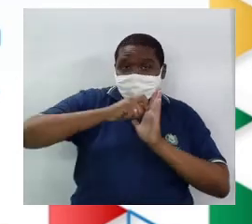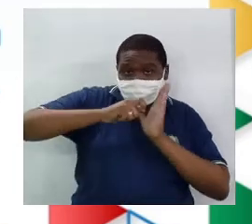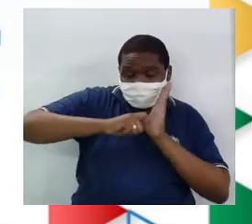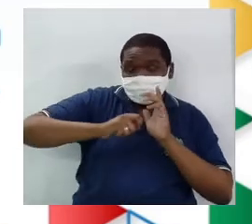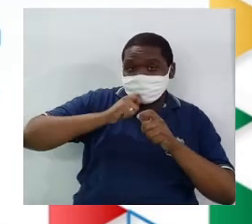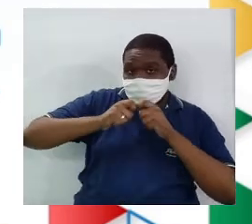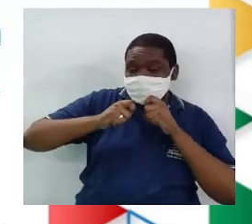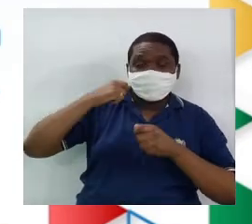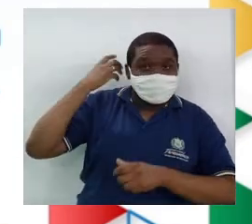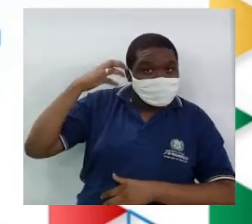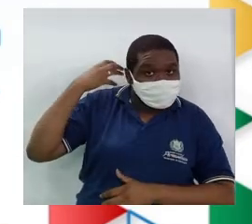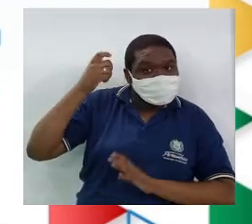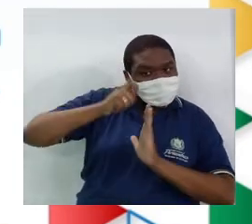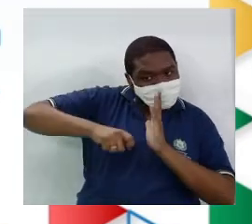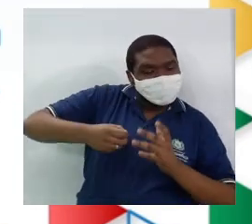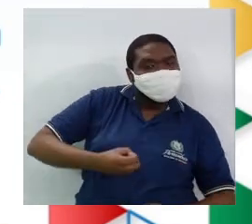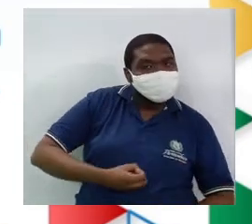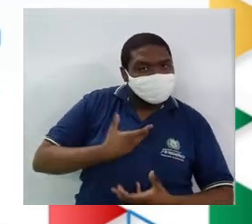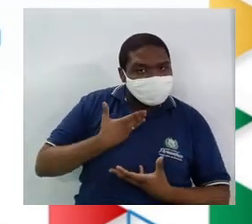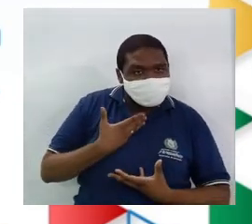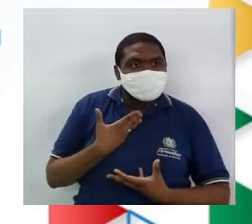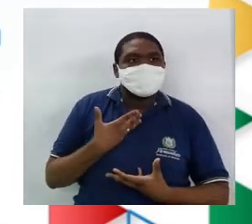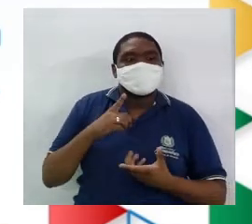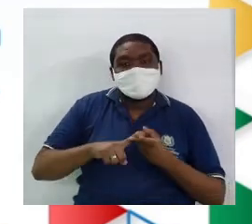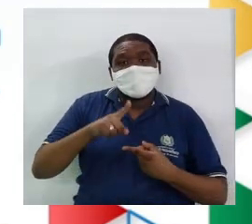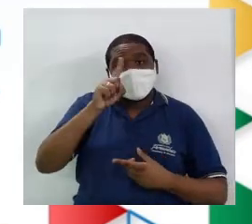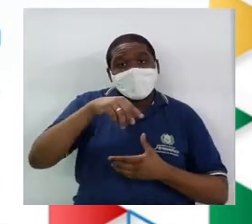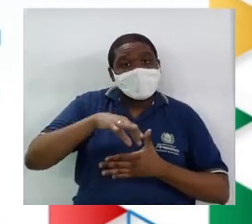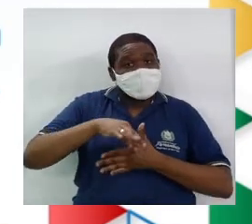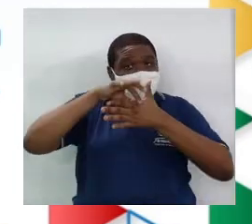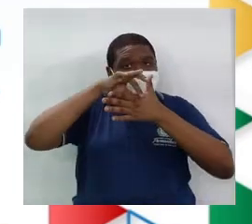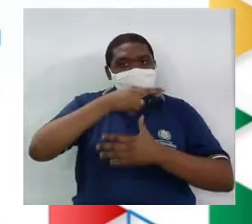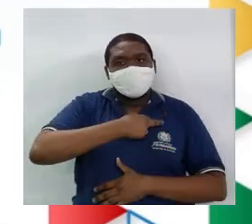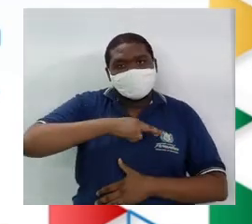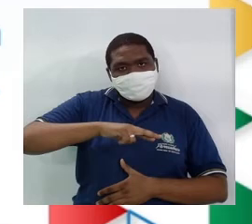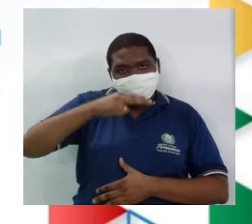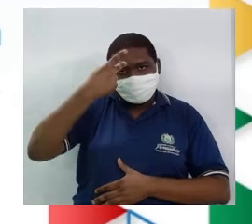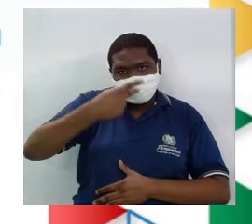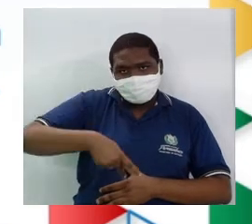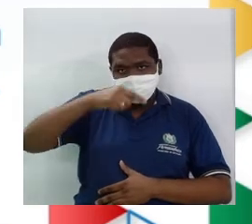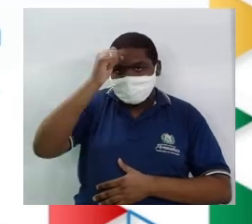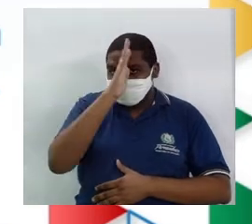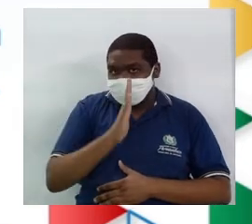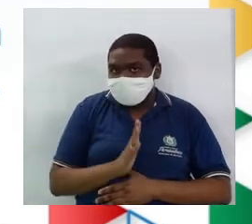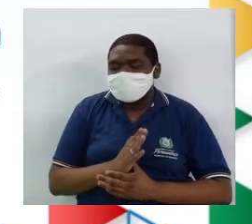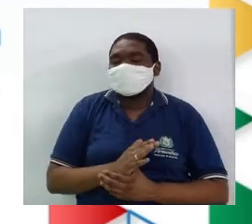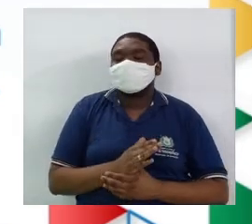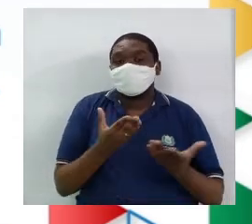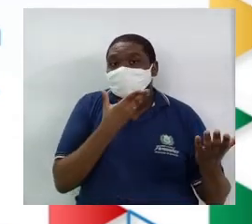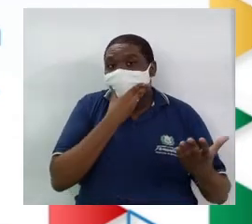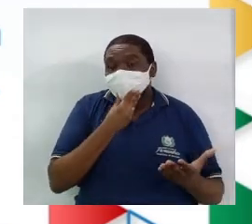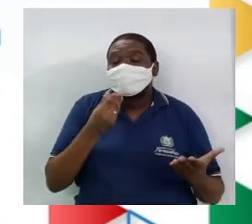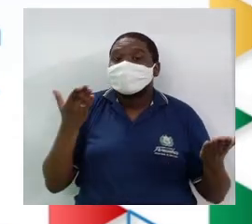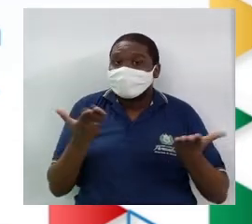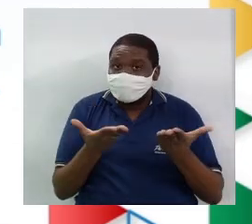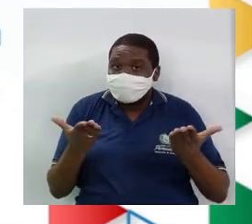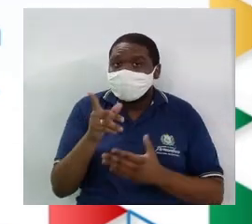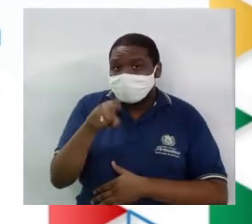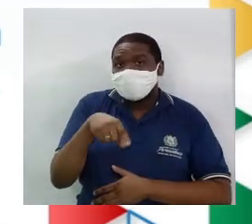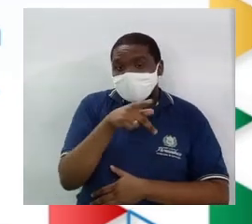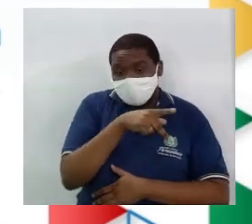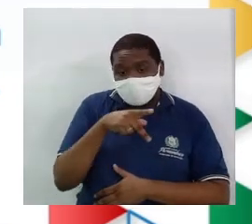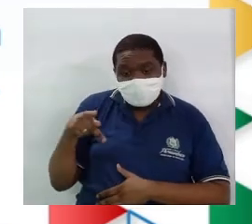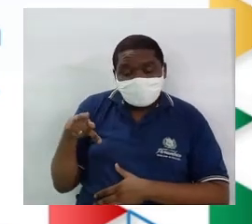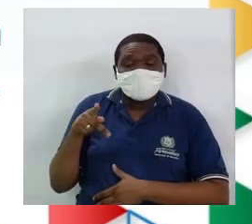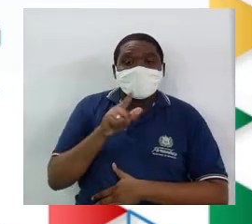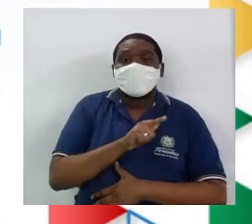radialista, compositor, poeta e líder religioso brasileiro. É o atual presidente